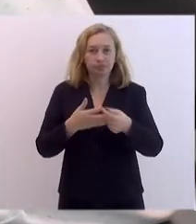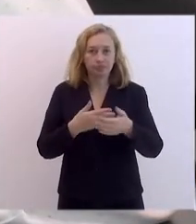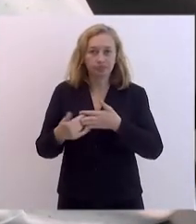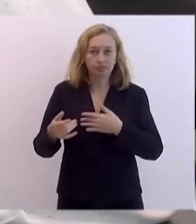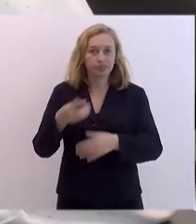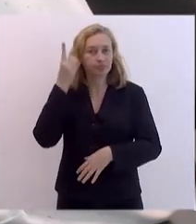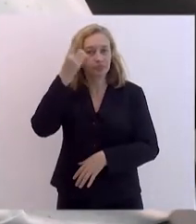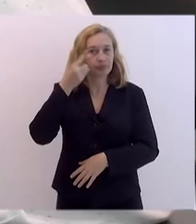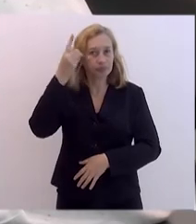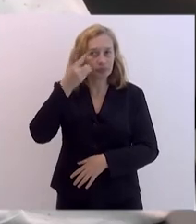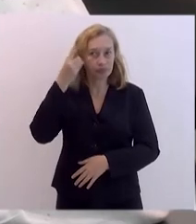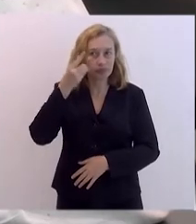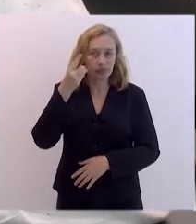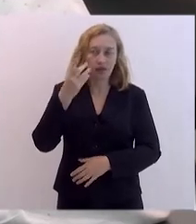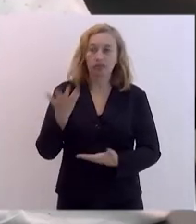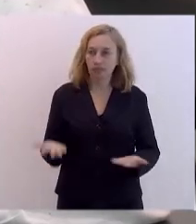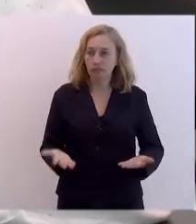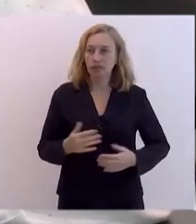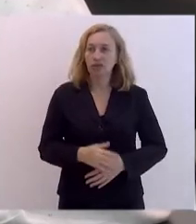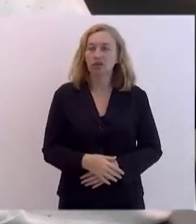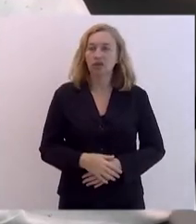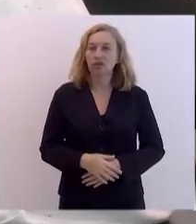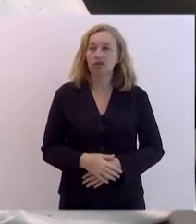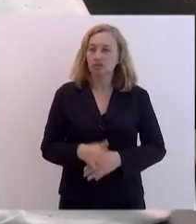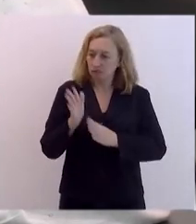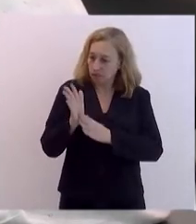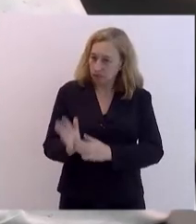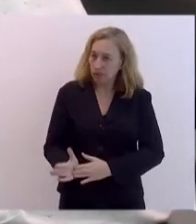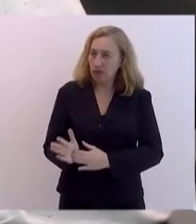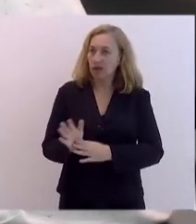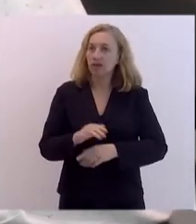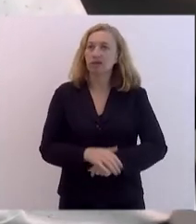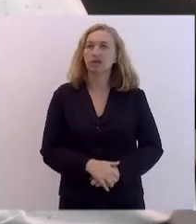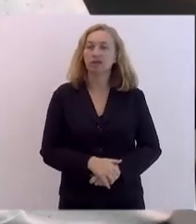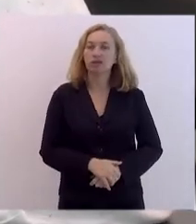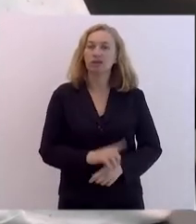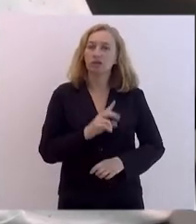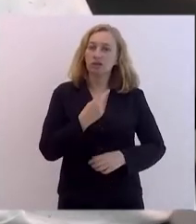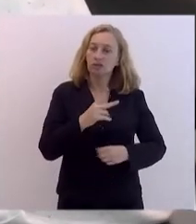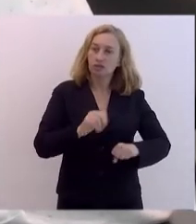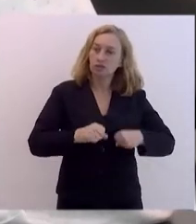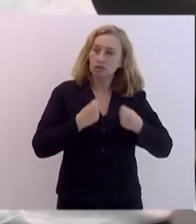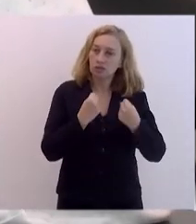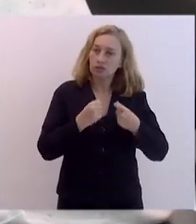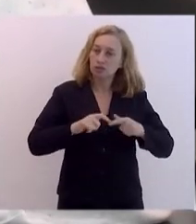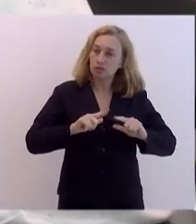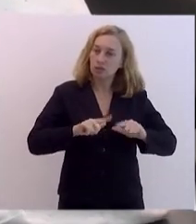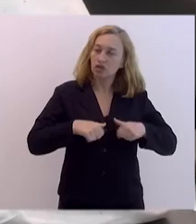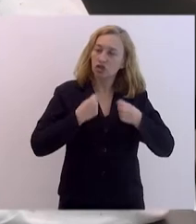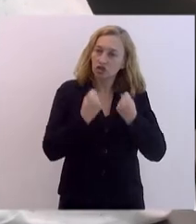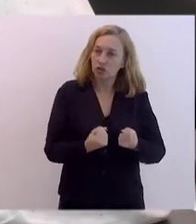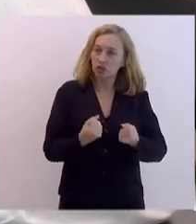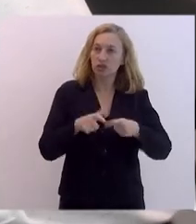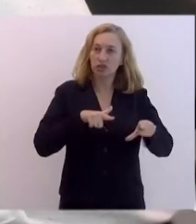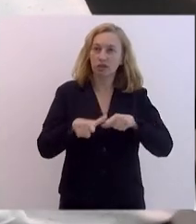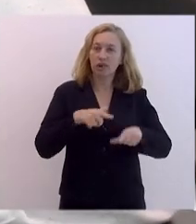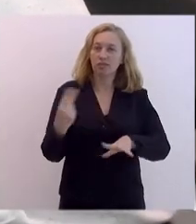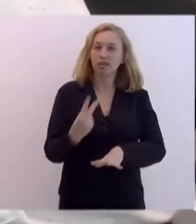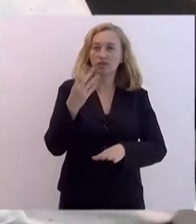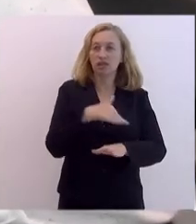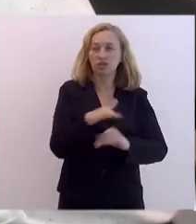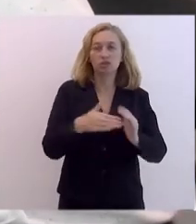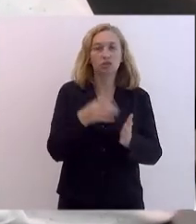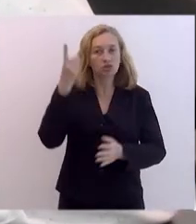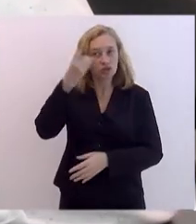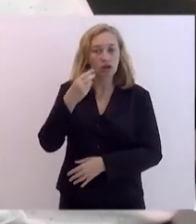oposição. Né? Então, a questão da sua integridade e o seu empenho em valorizar os projetos de todos os deputados. Eu